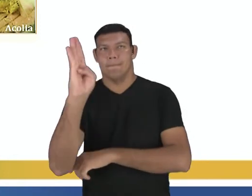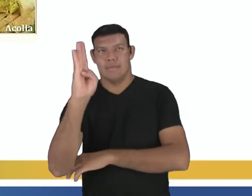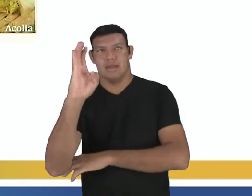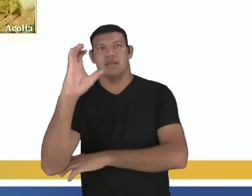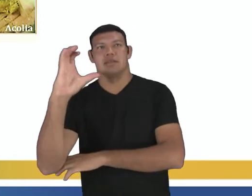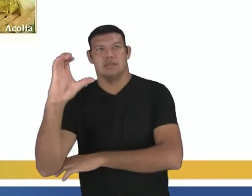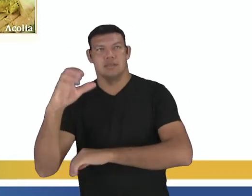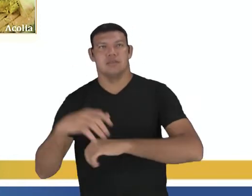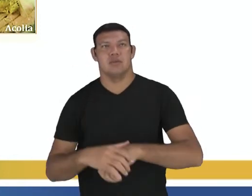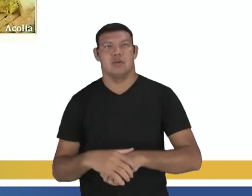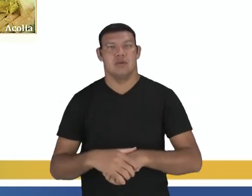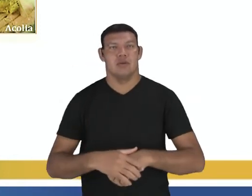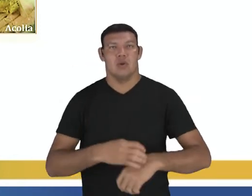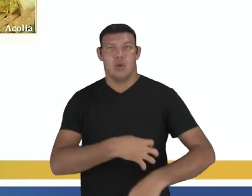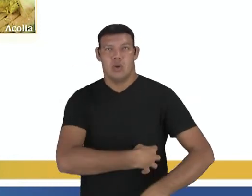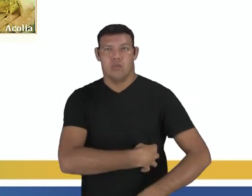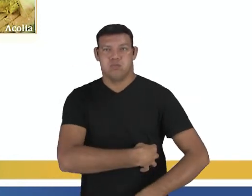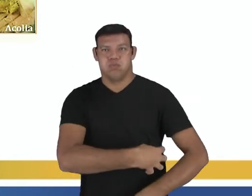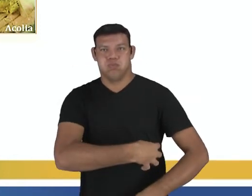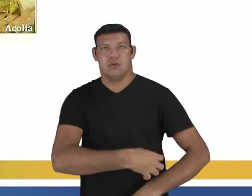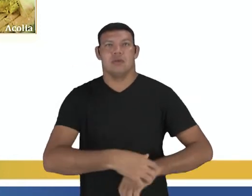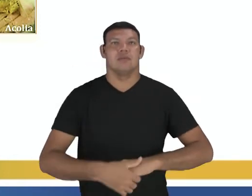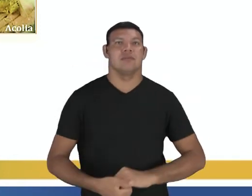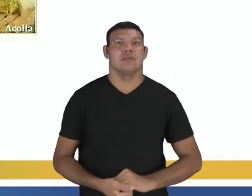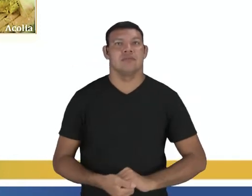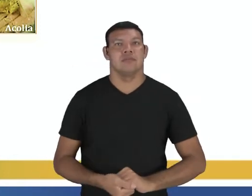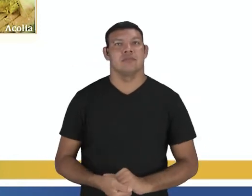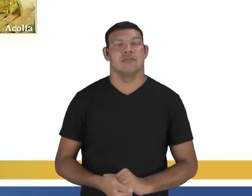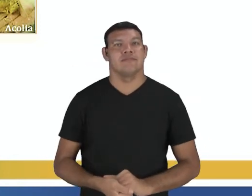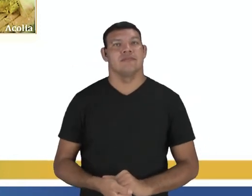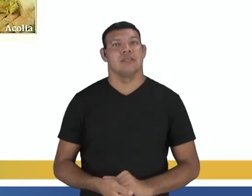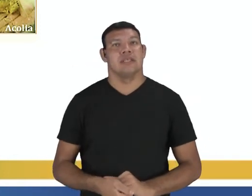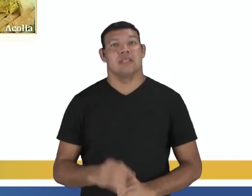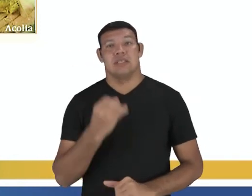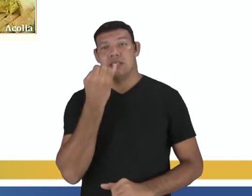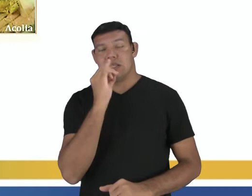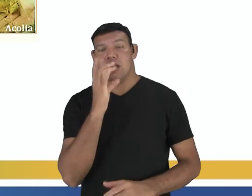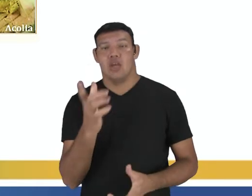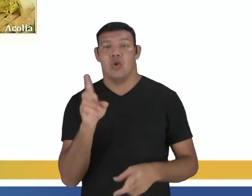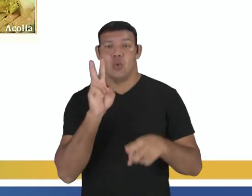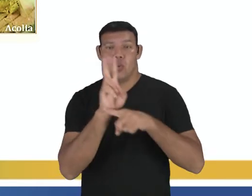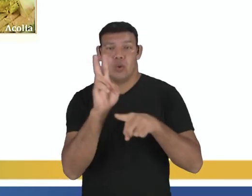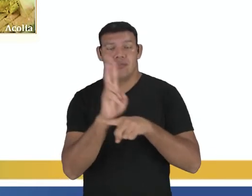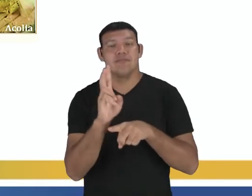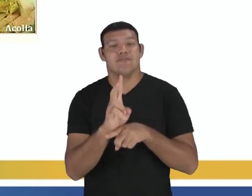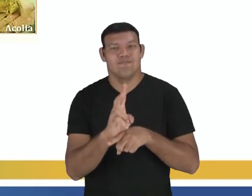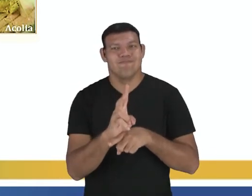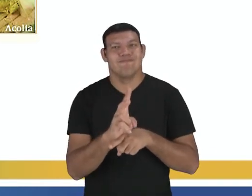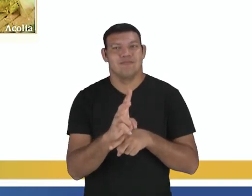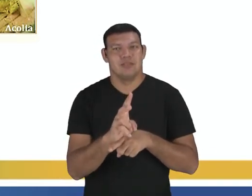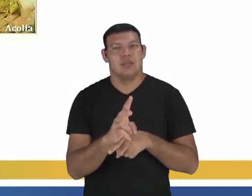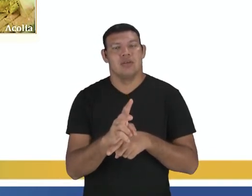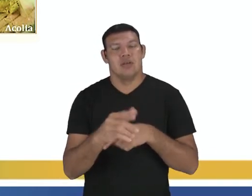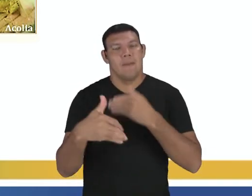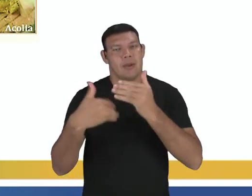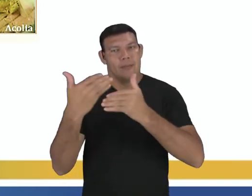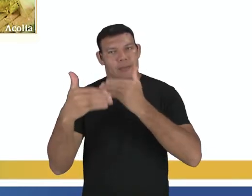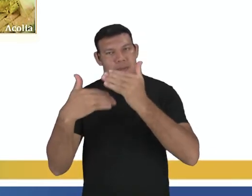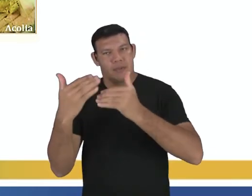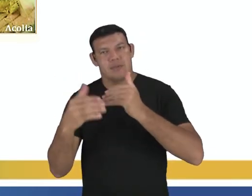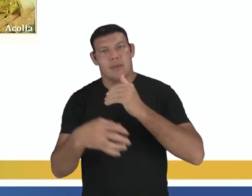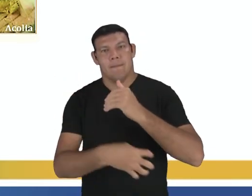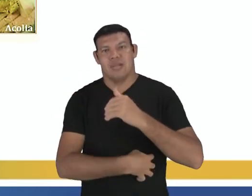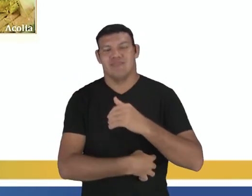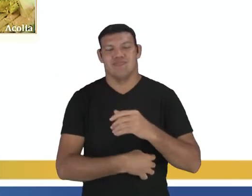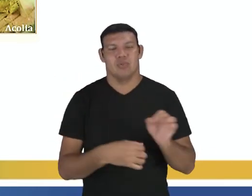e C, que vão causar uma inflamação no fígado, tá? E que se você não fizer o tratamento adequado, você vai ter ali um estado crônico,